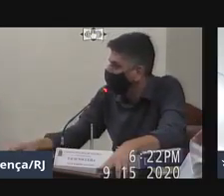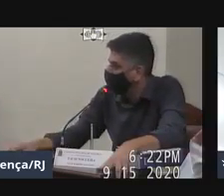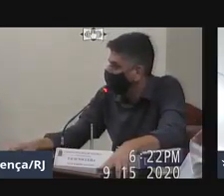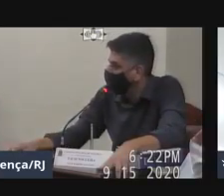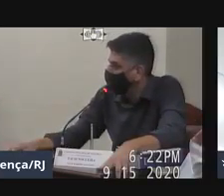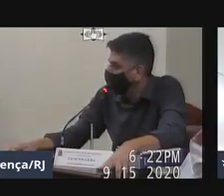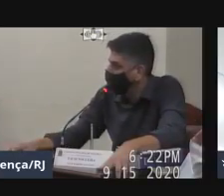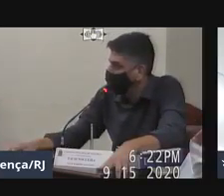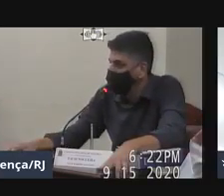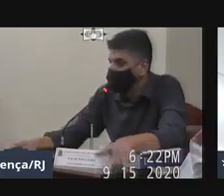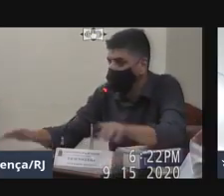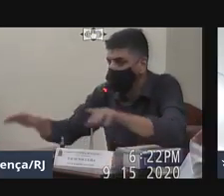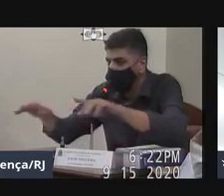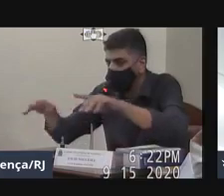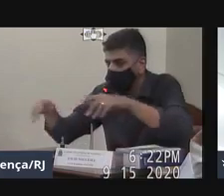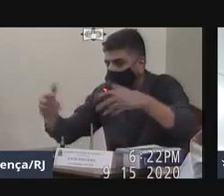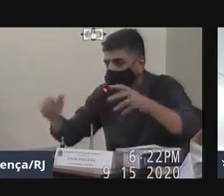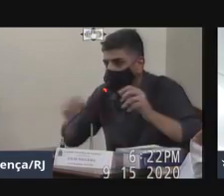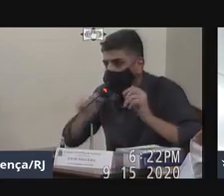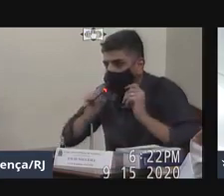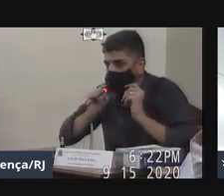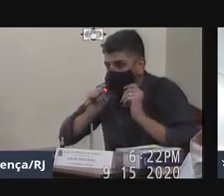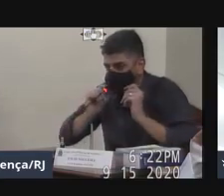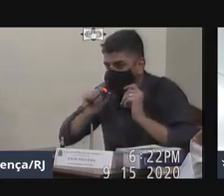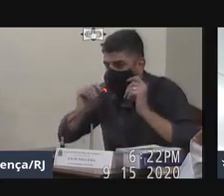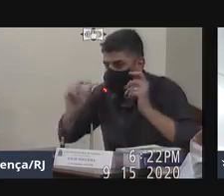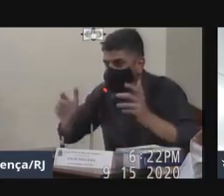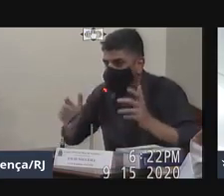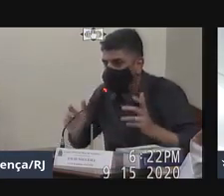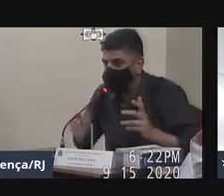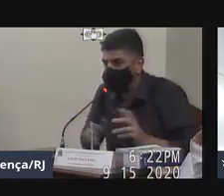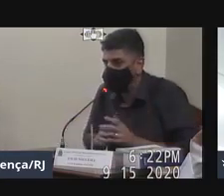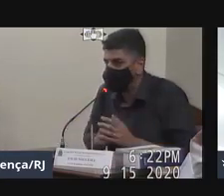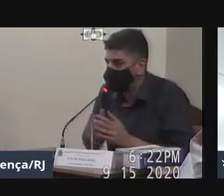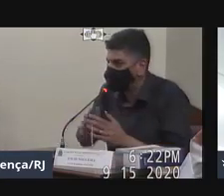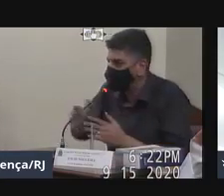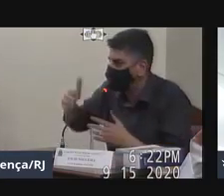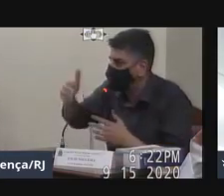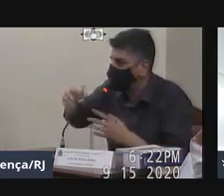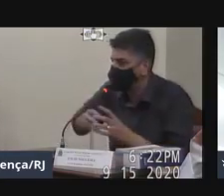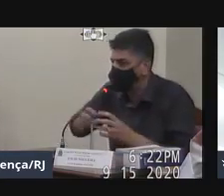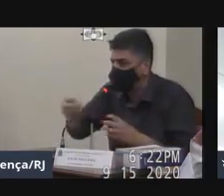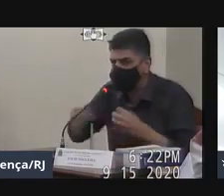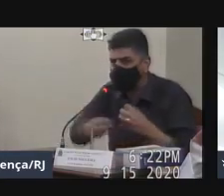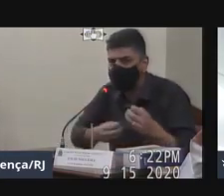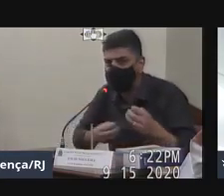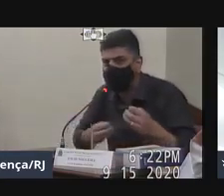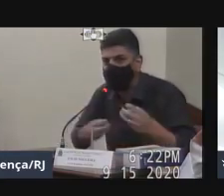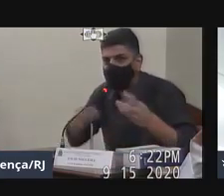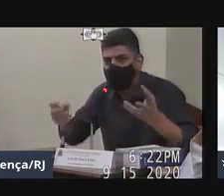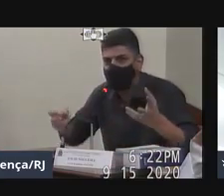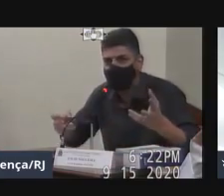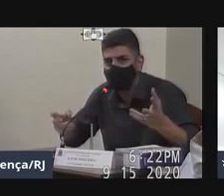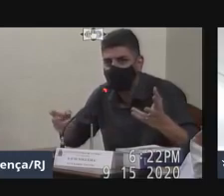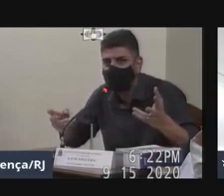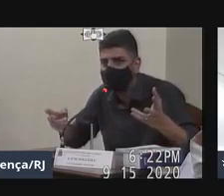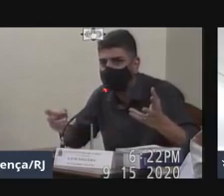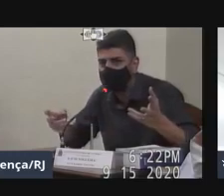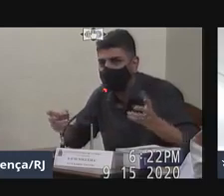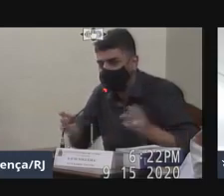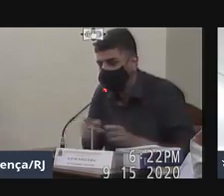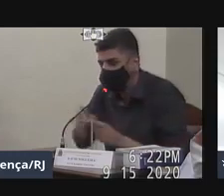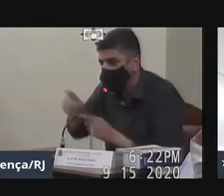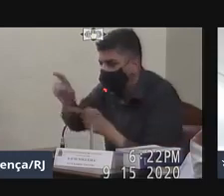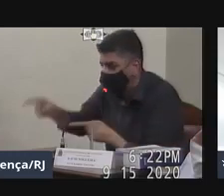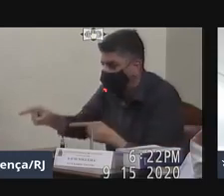desproporcional, pois são municípios, claro que Barra do Piraí é maior, mas Valença é praticamente 3/4 do município de Barra do